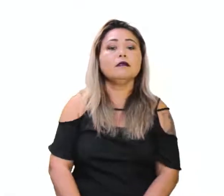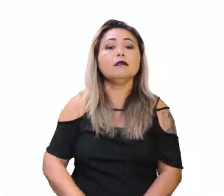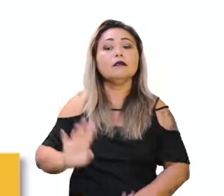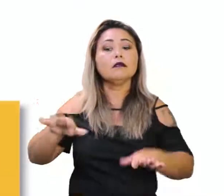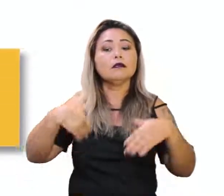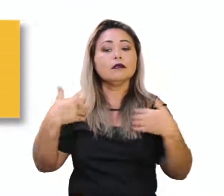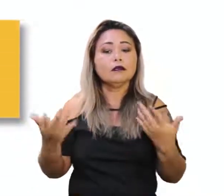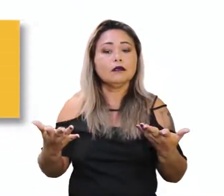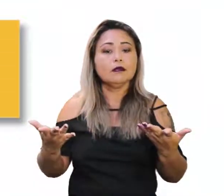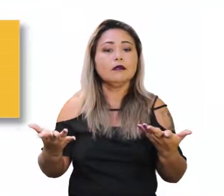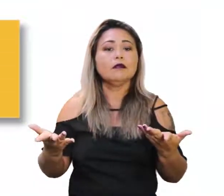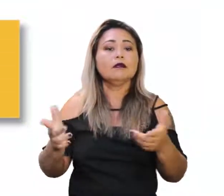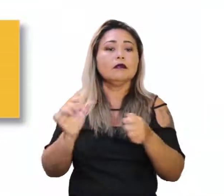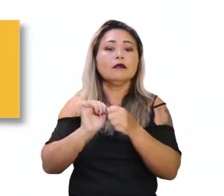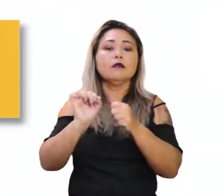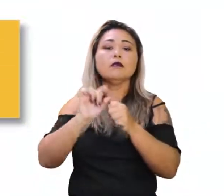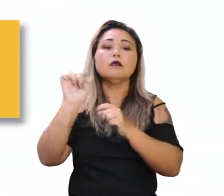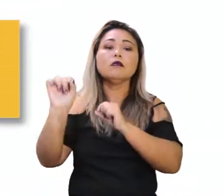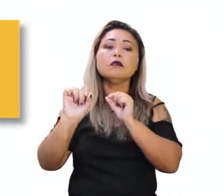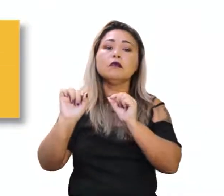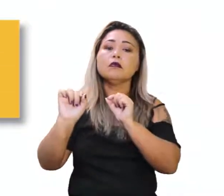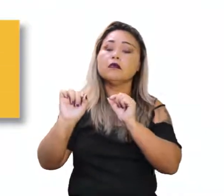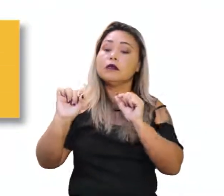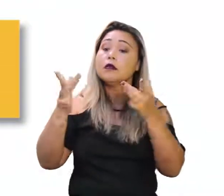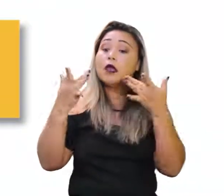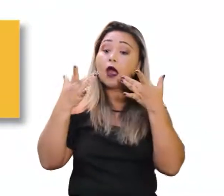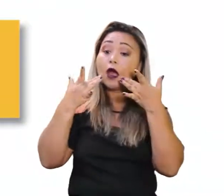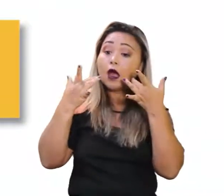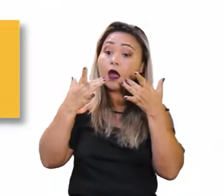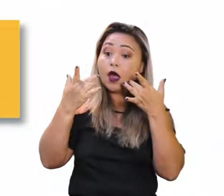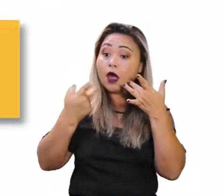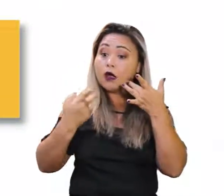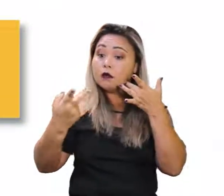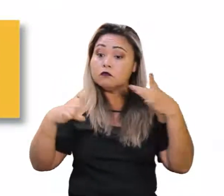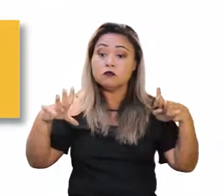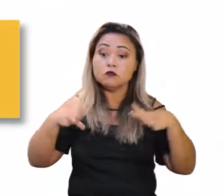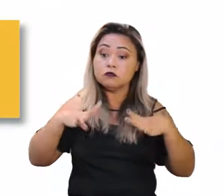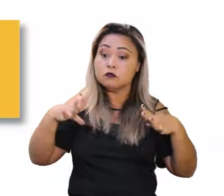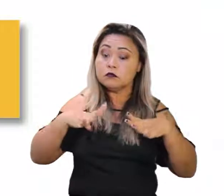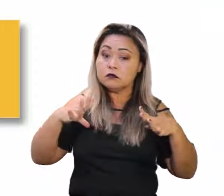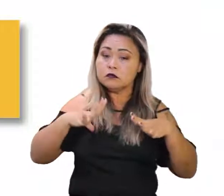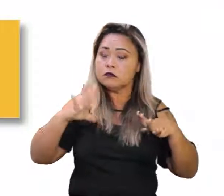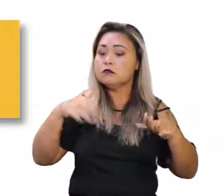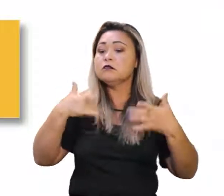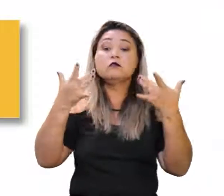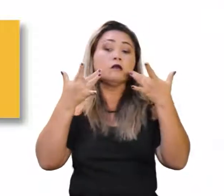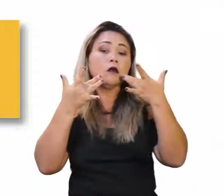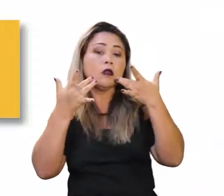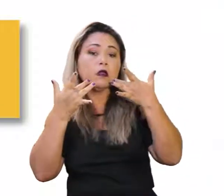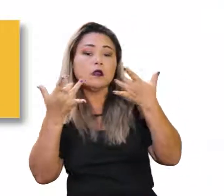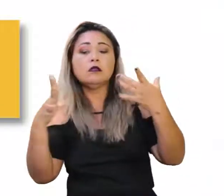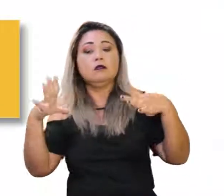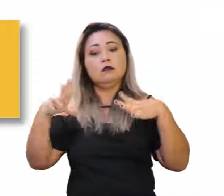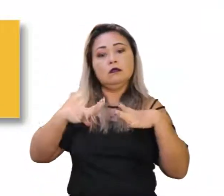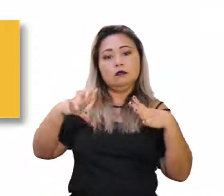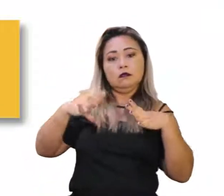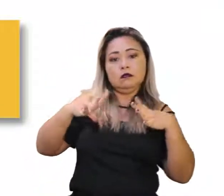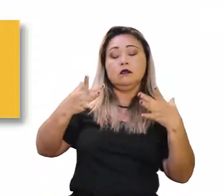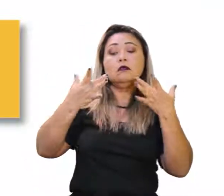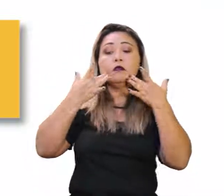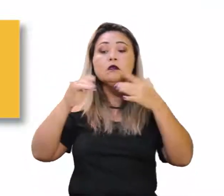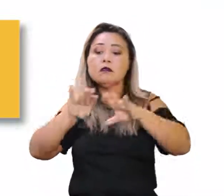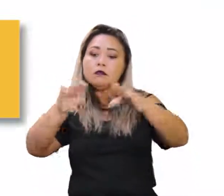Pois é, teatro e a cidade. Vamos discorrer aí sobre as questões do teatro da cidade, do teatro